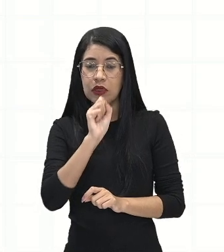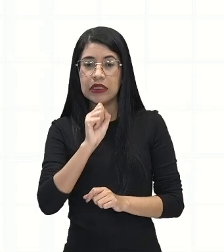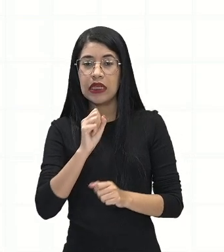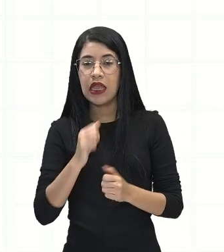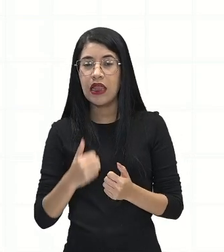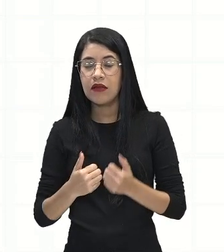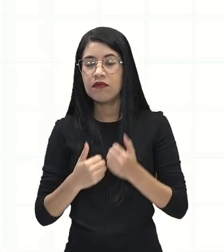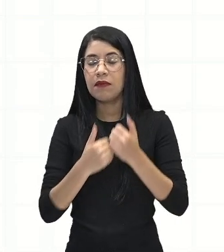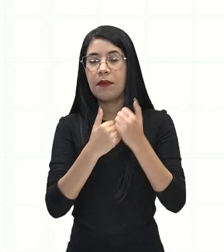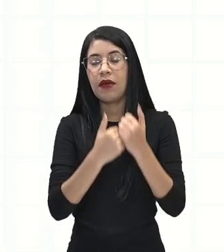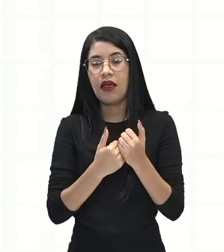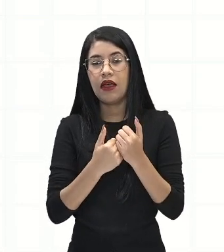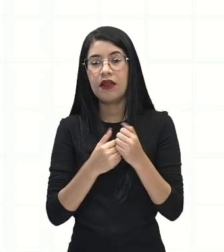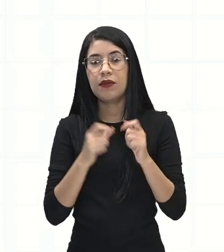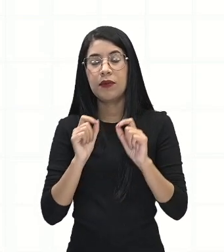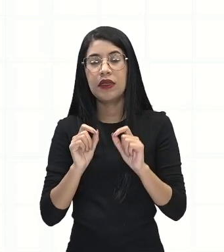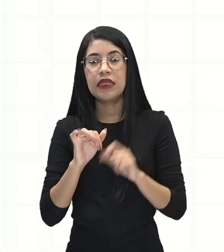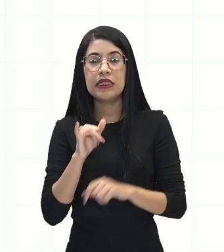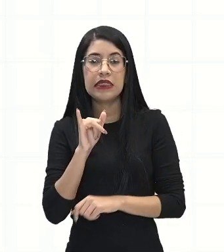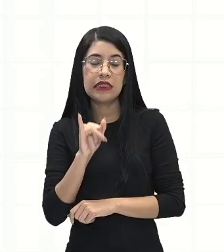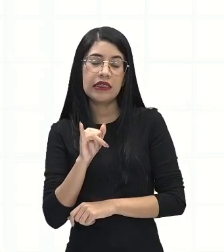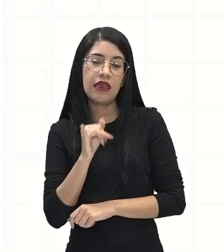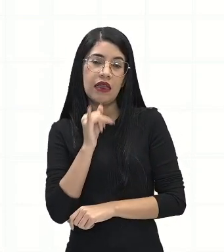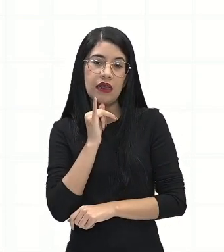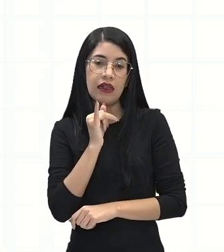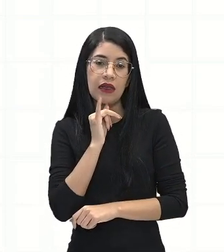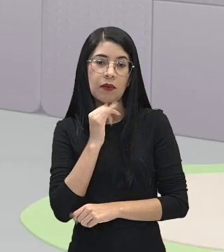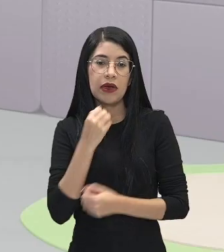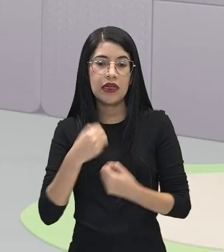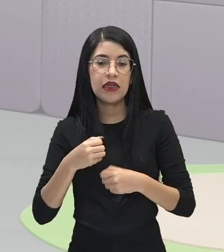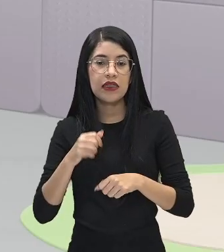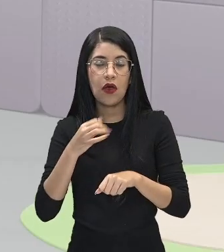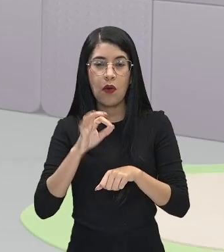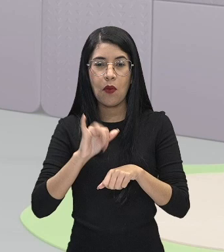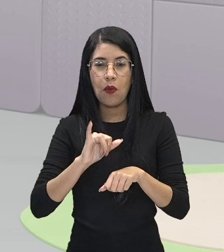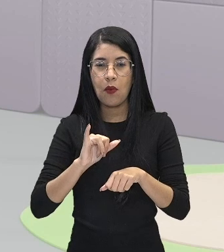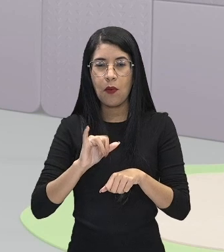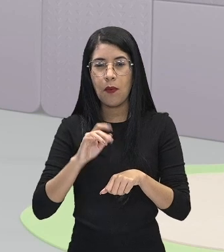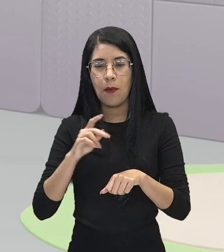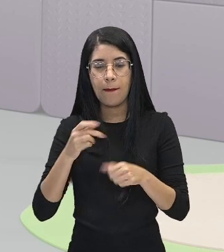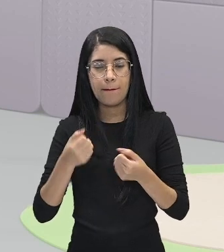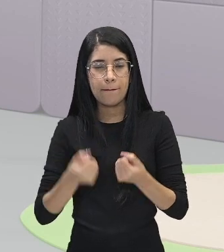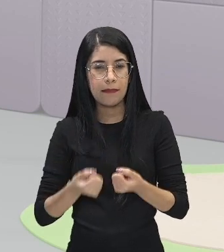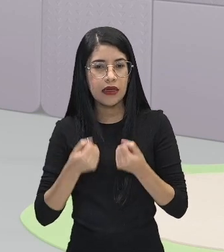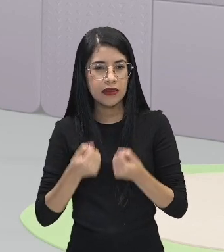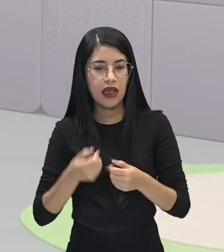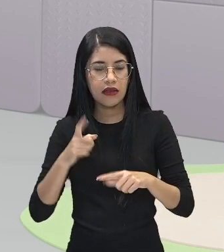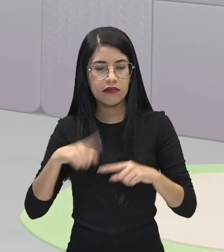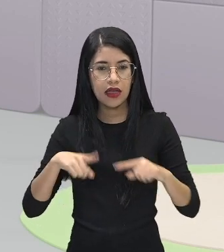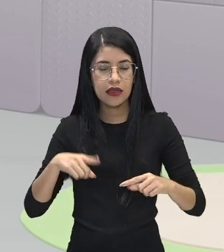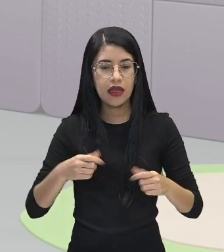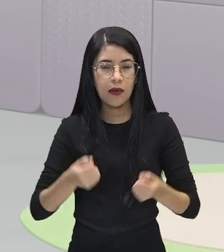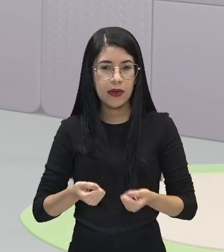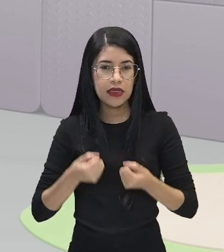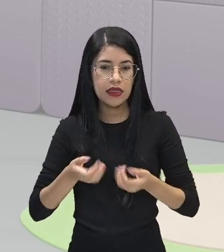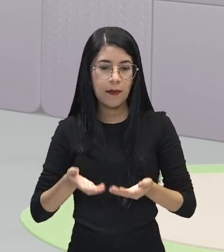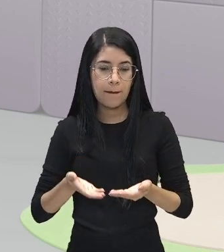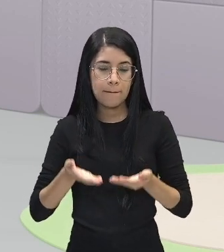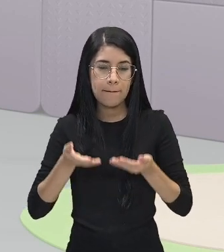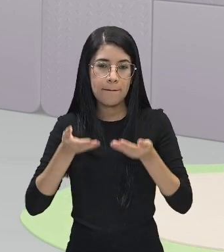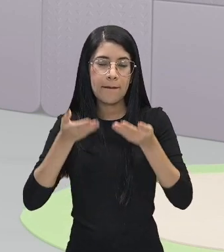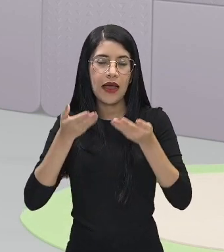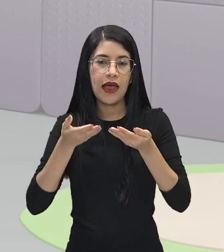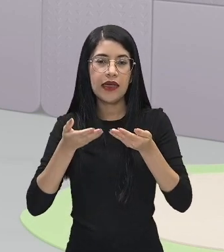Vão auxiliar, no caso aí, para você suspender esse peso, né? Esse material, que muitas vezes a força